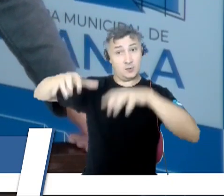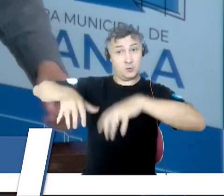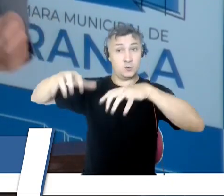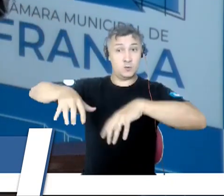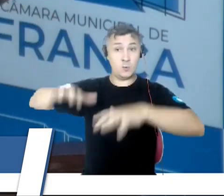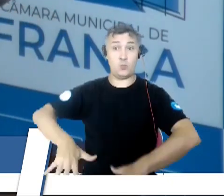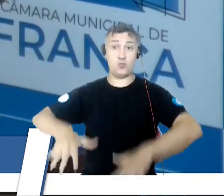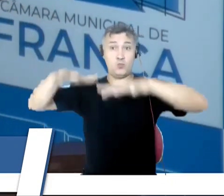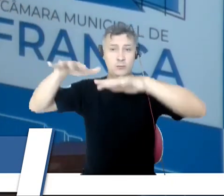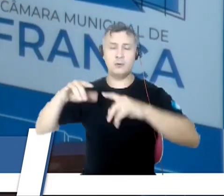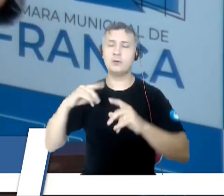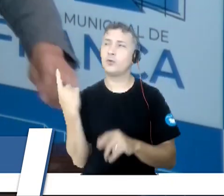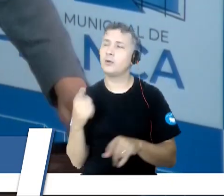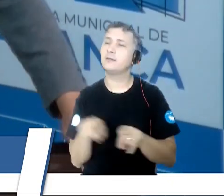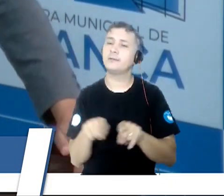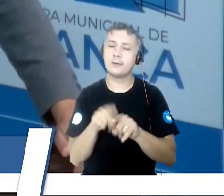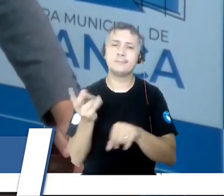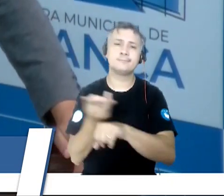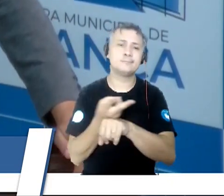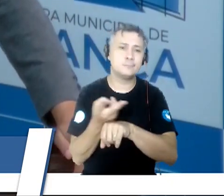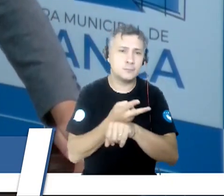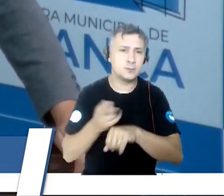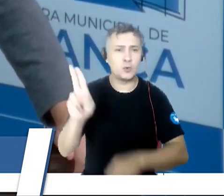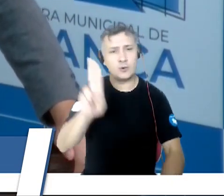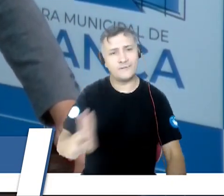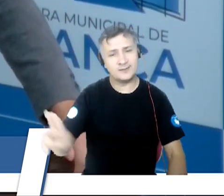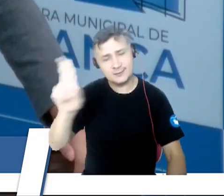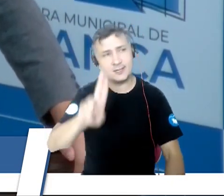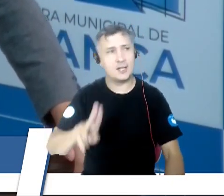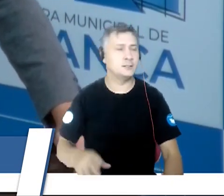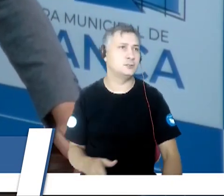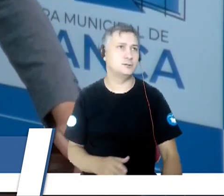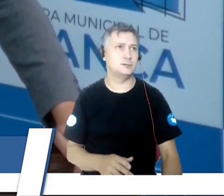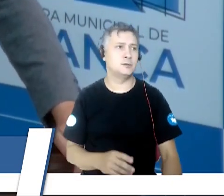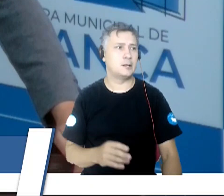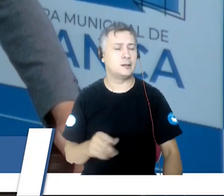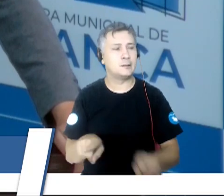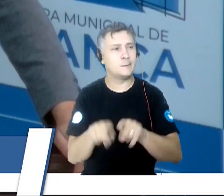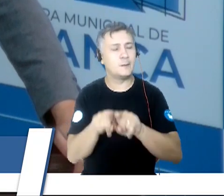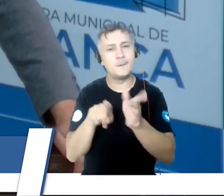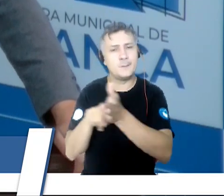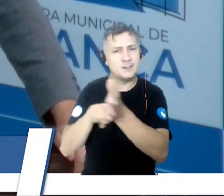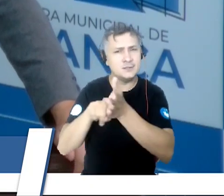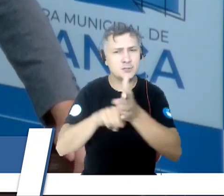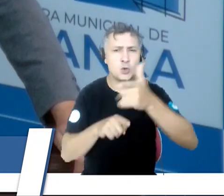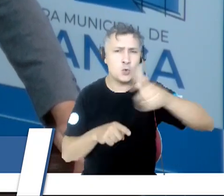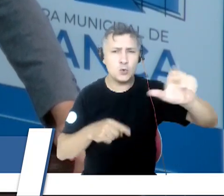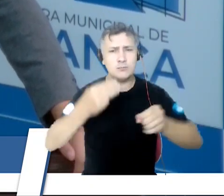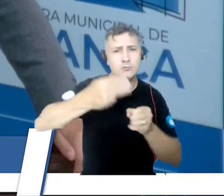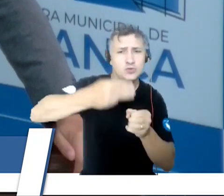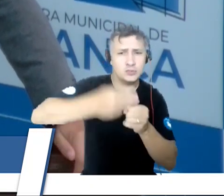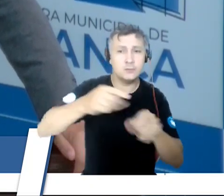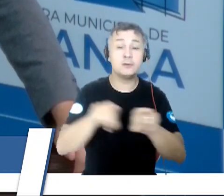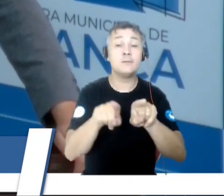juntos a universidades, pesquisei junto a outros municípios que enfrentam